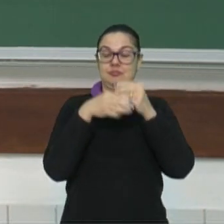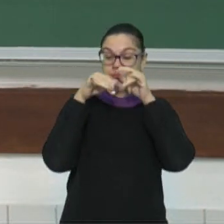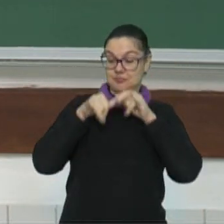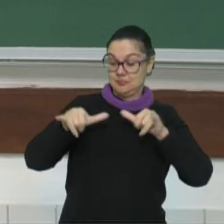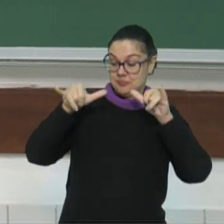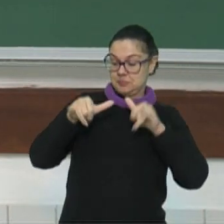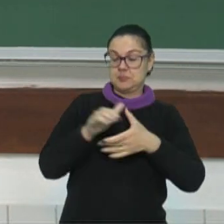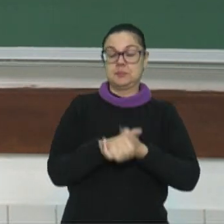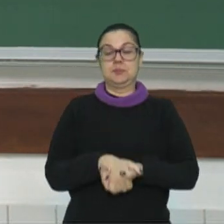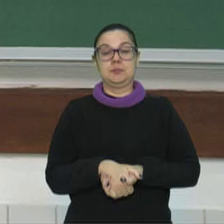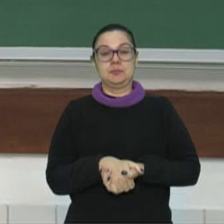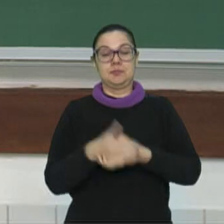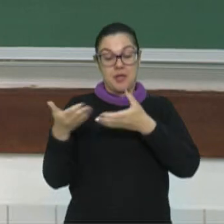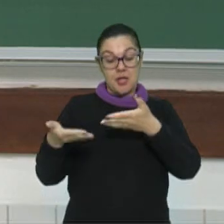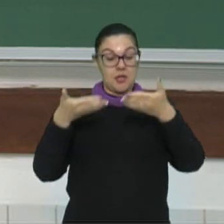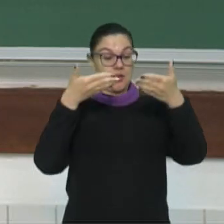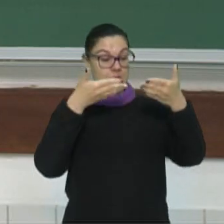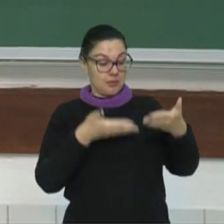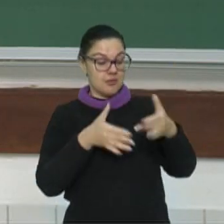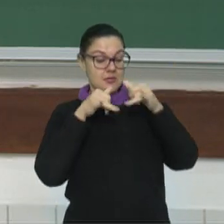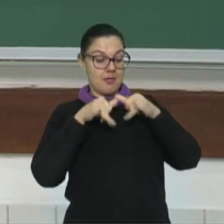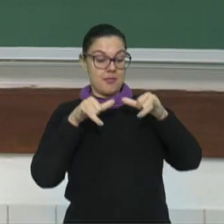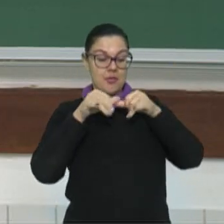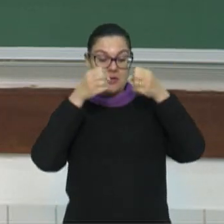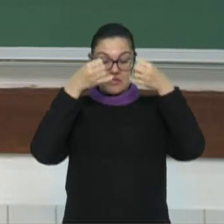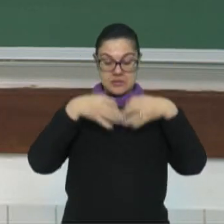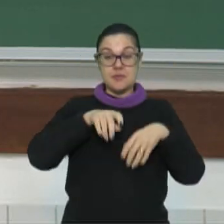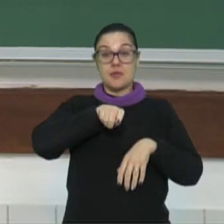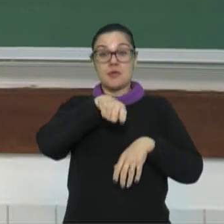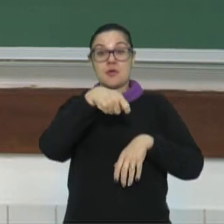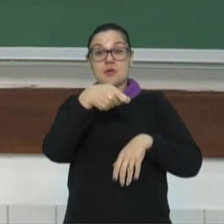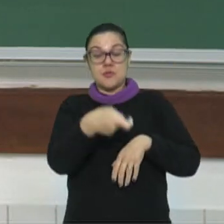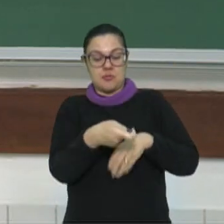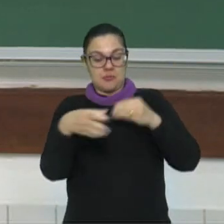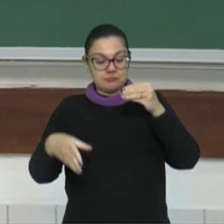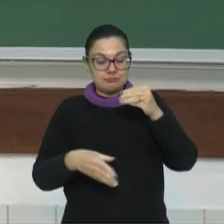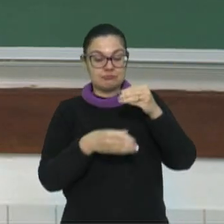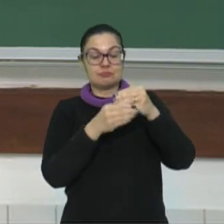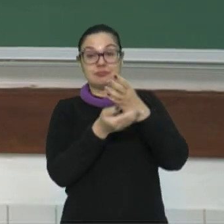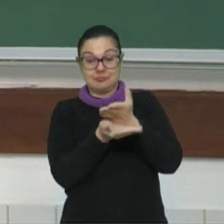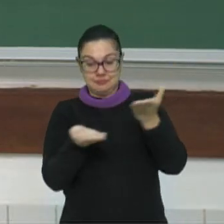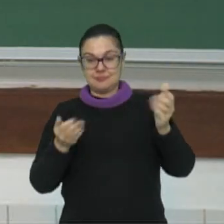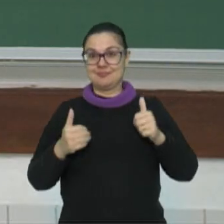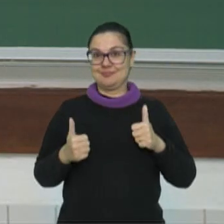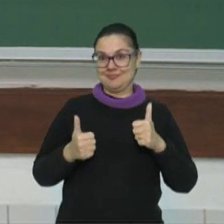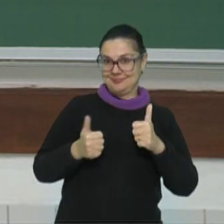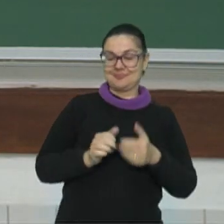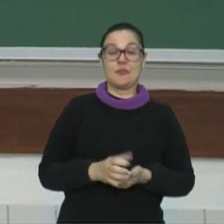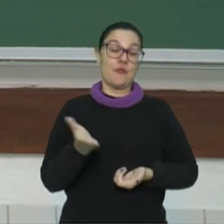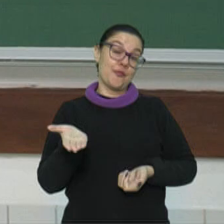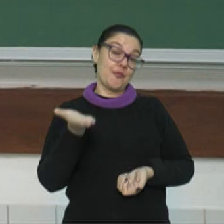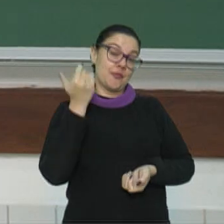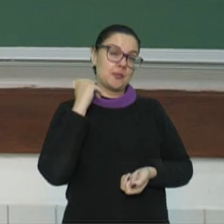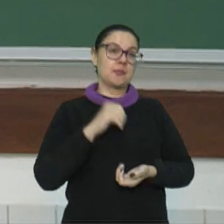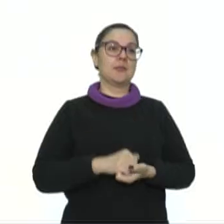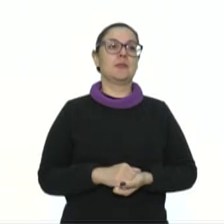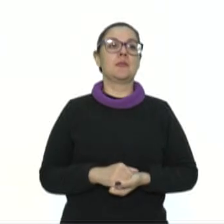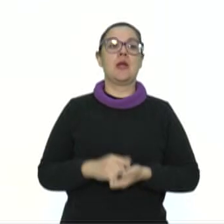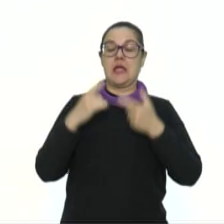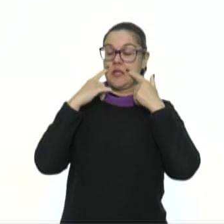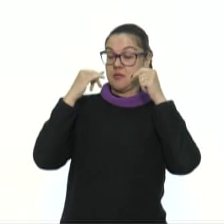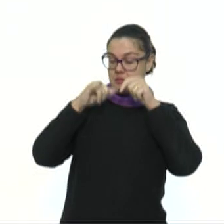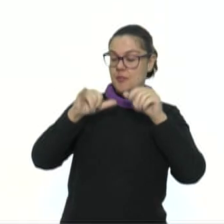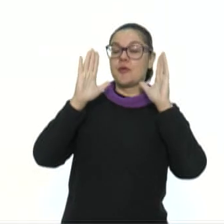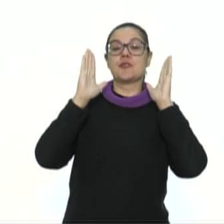reportagem, trouxe a parte da reportagem que fala sobre isso, então acrescentei aí para nós, tá bom? Então vamos lá? Essa reportagem a gente